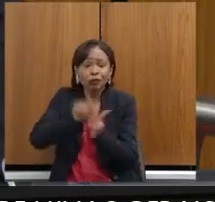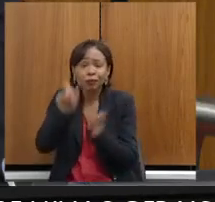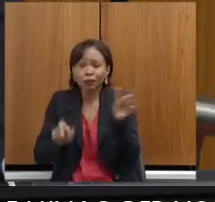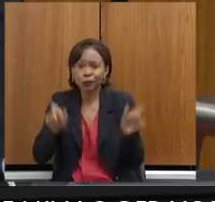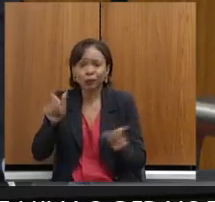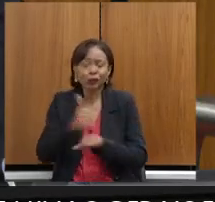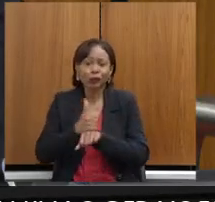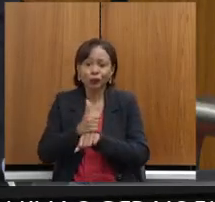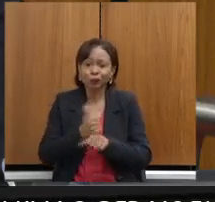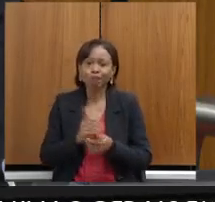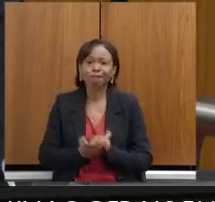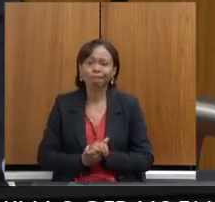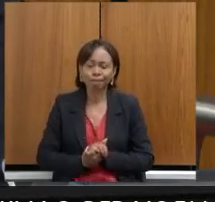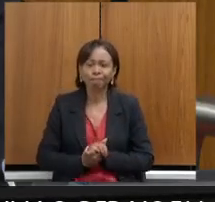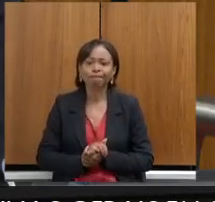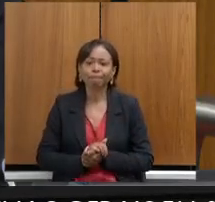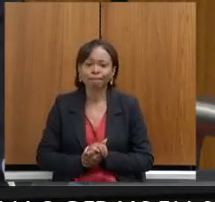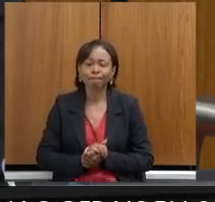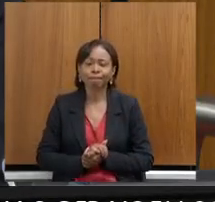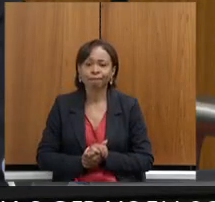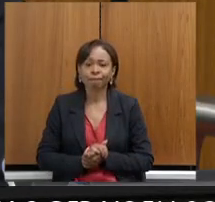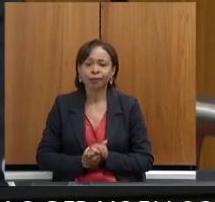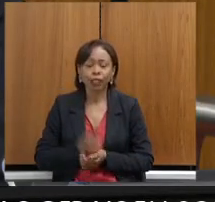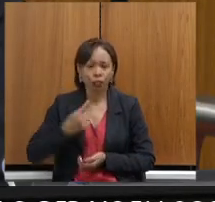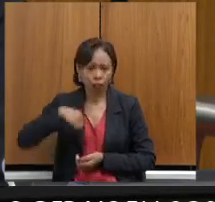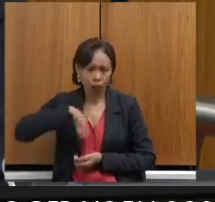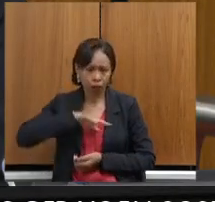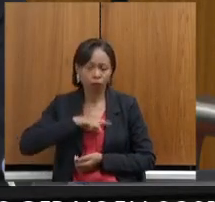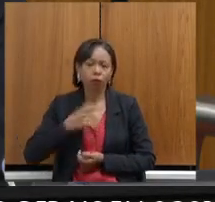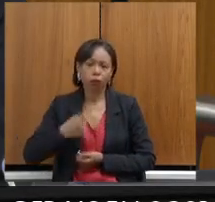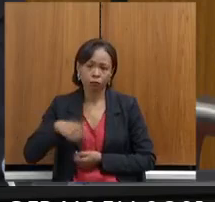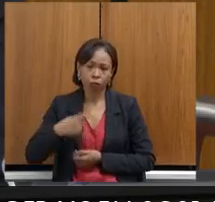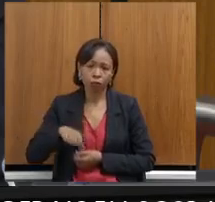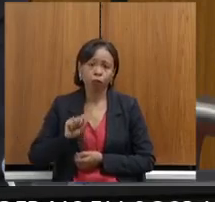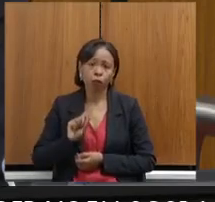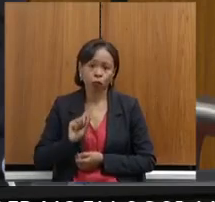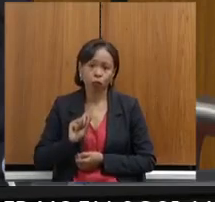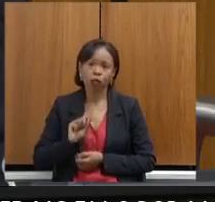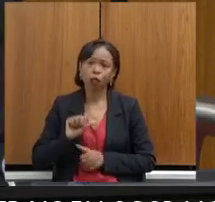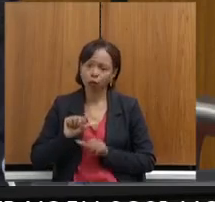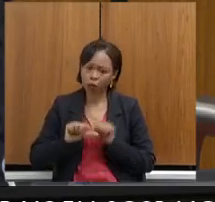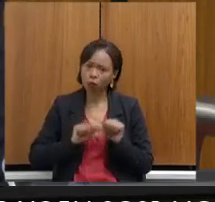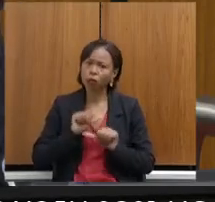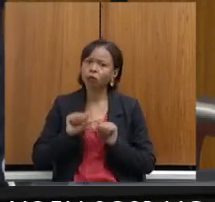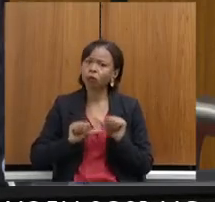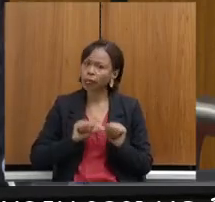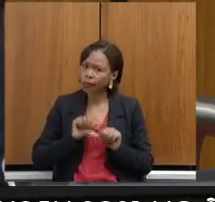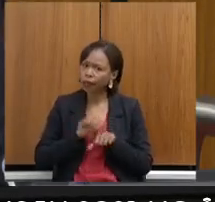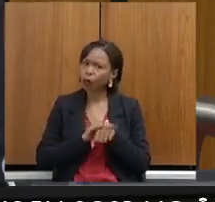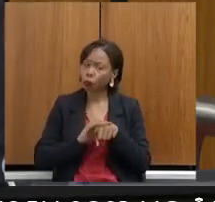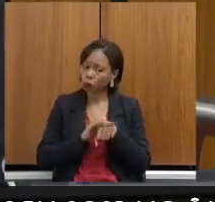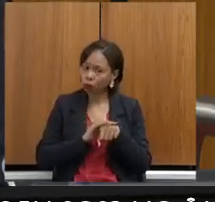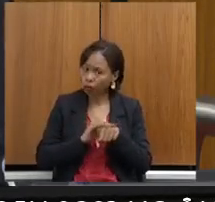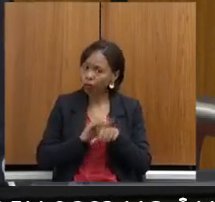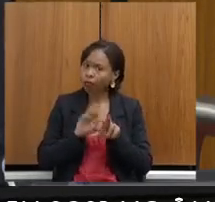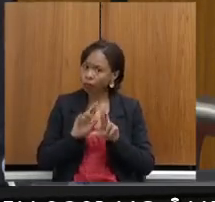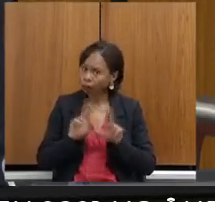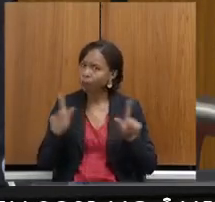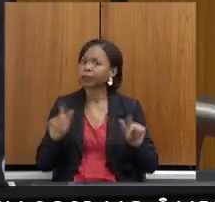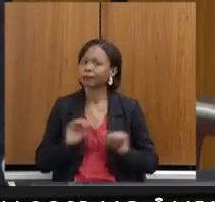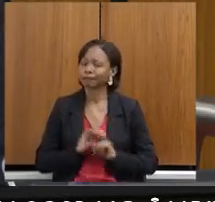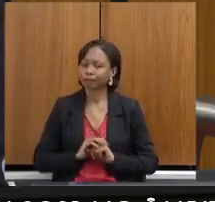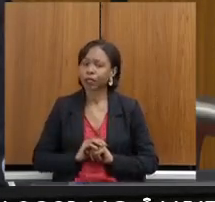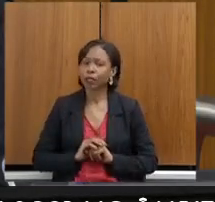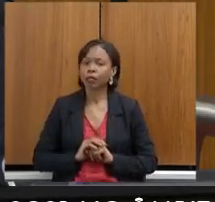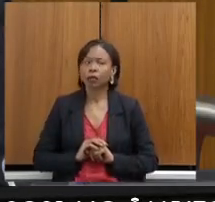bom então nós nós temos que mudar a nossa conversa e